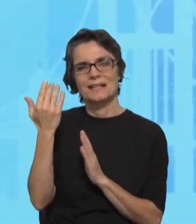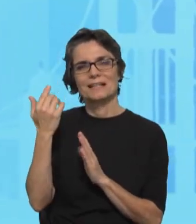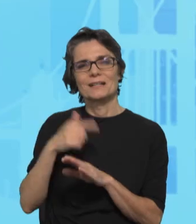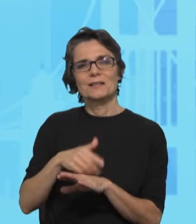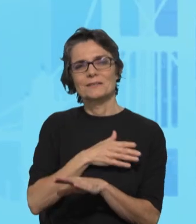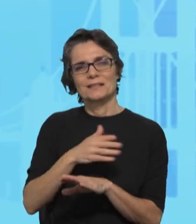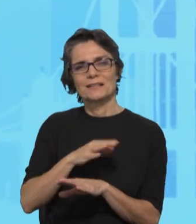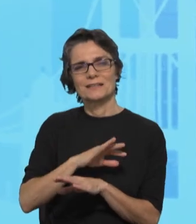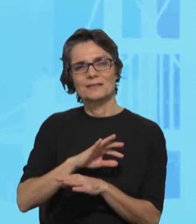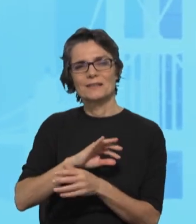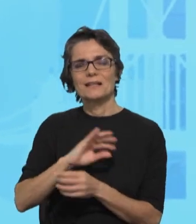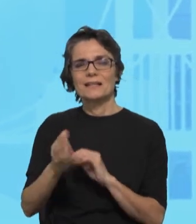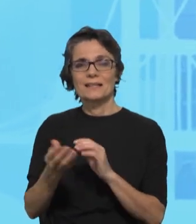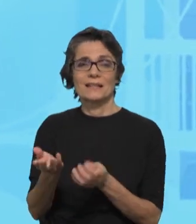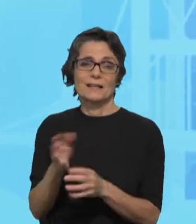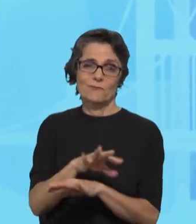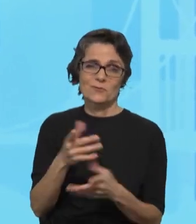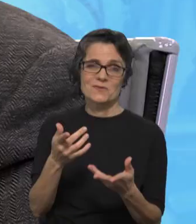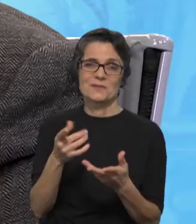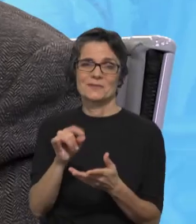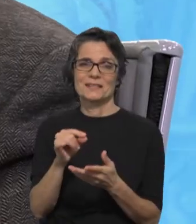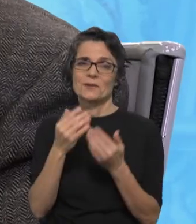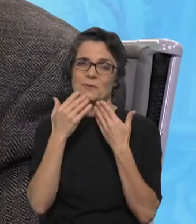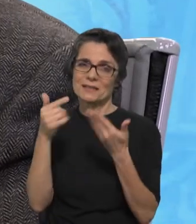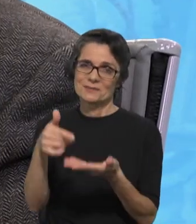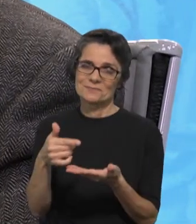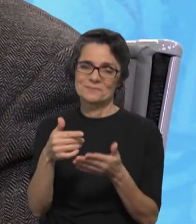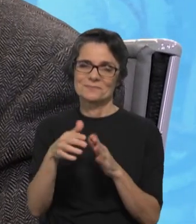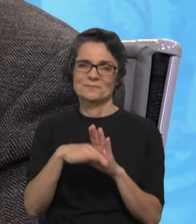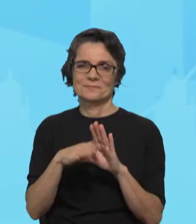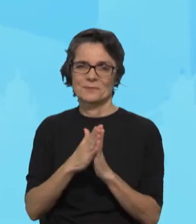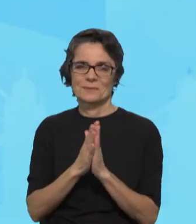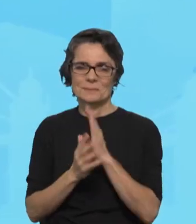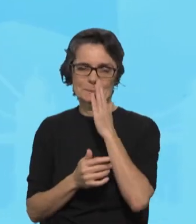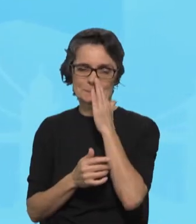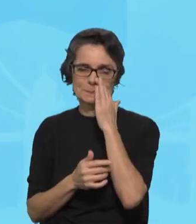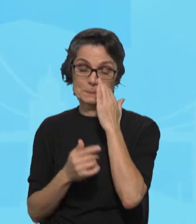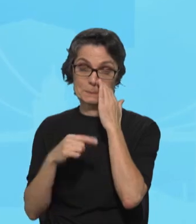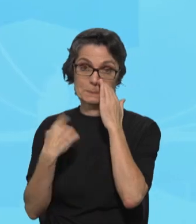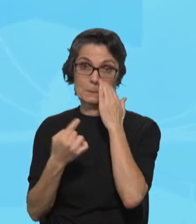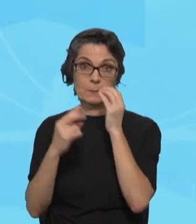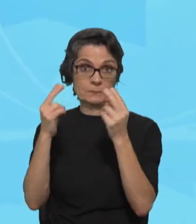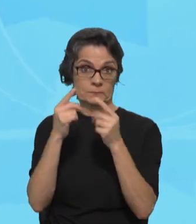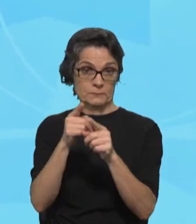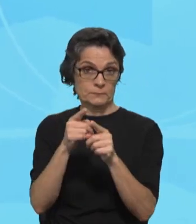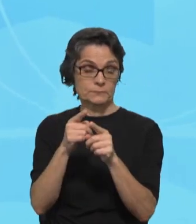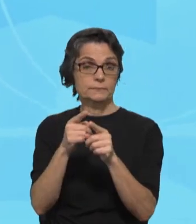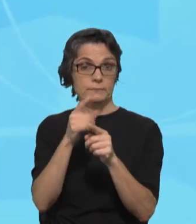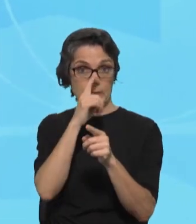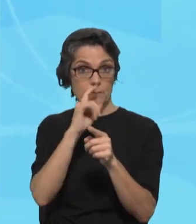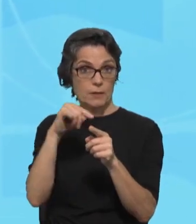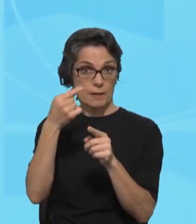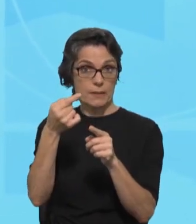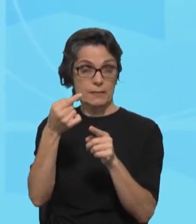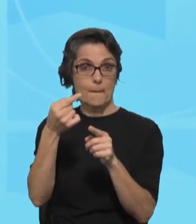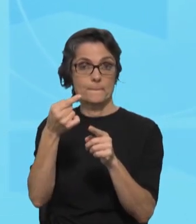que levou a ela. Obrigado por ter estado hoje aqui entre nós. Nós terminamos a lembrar que amanhã, pouco